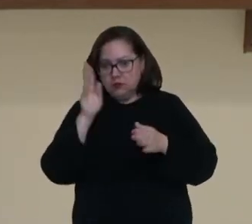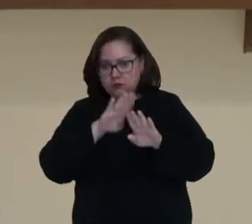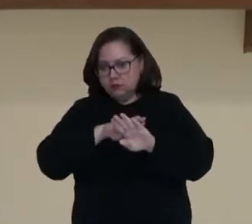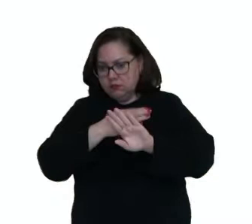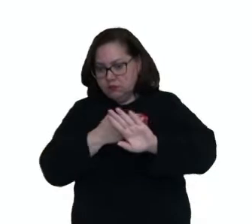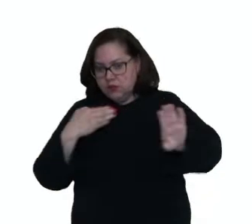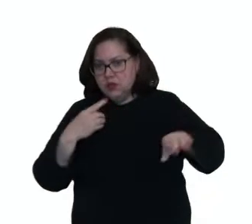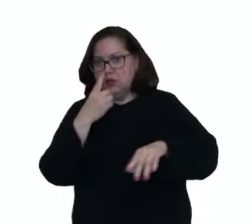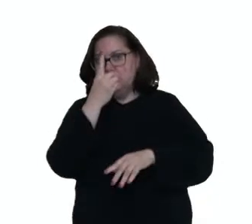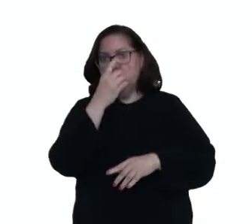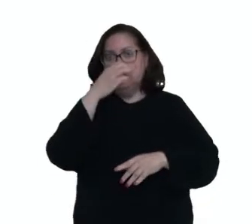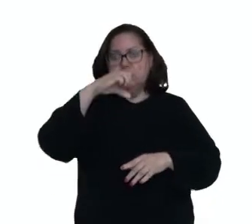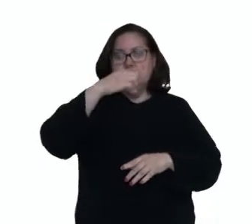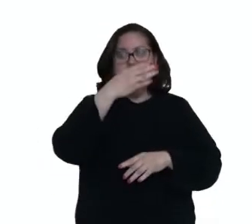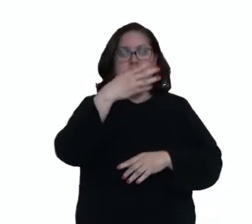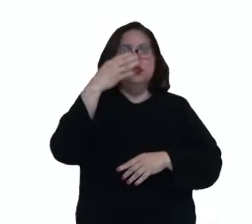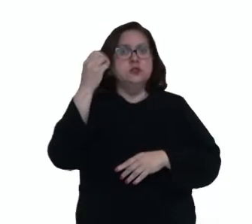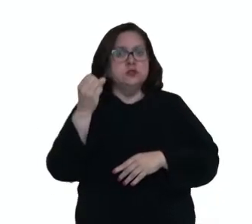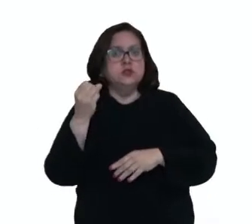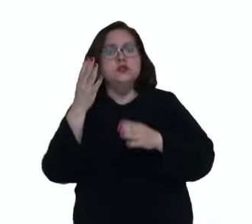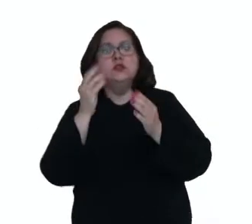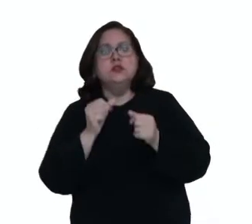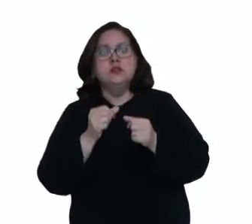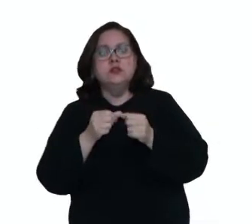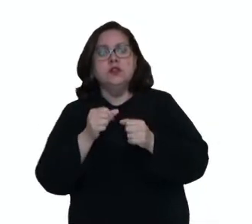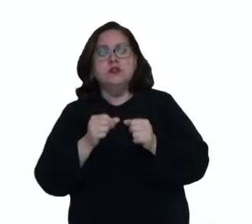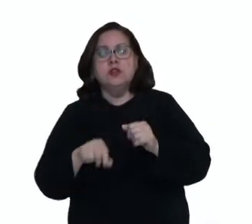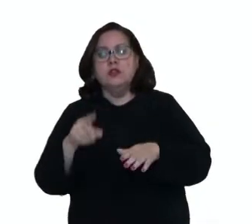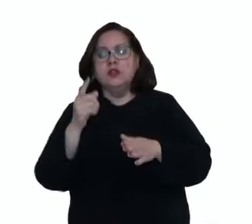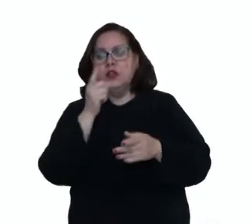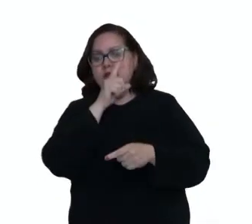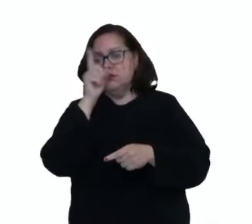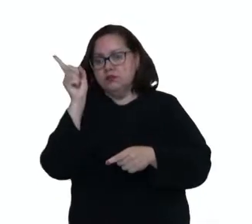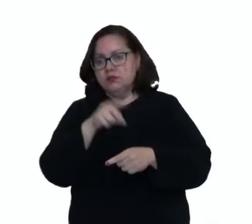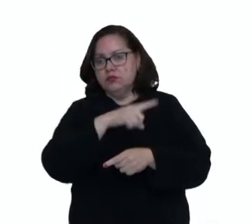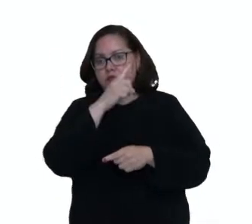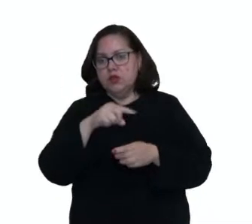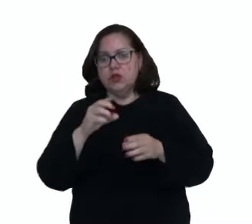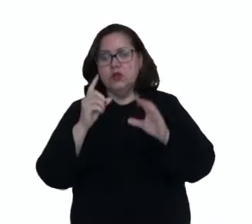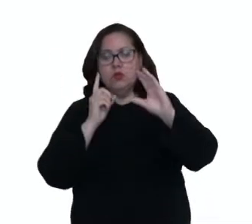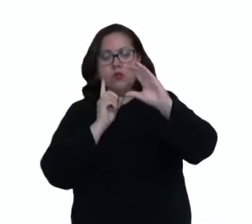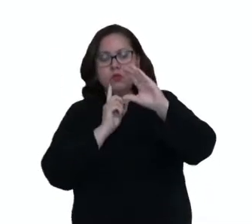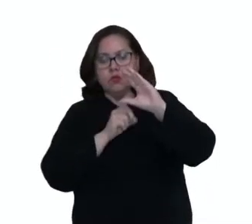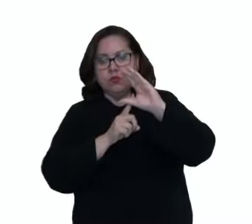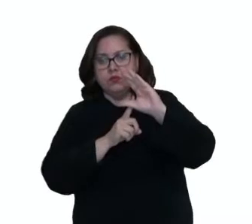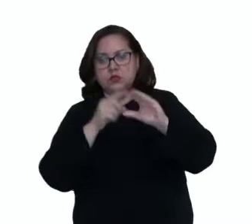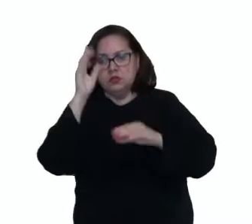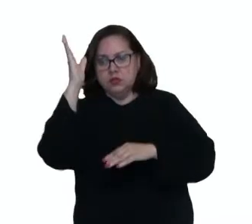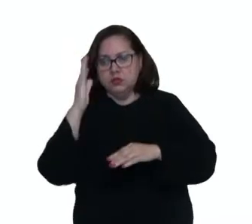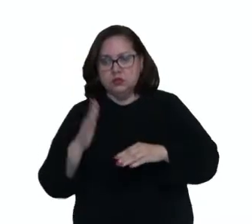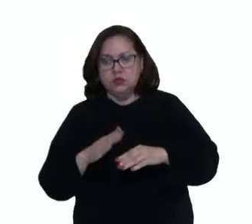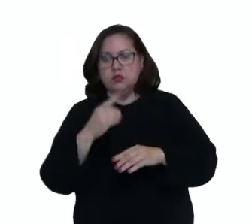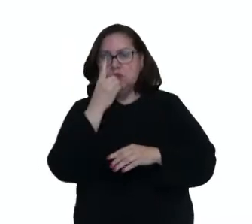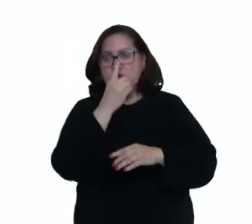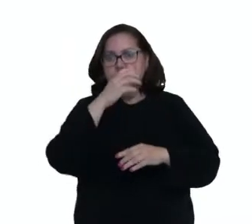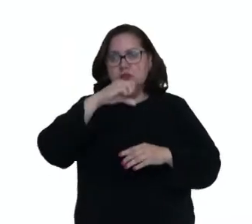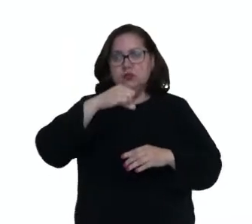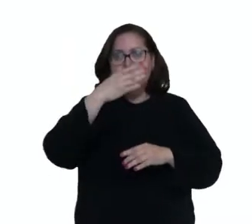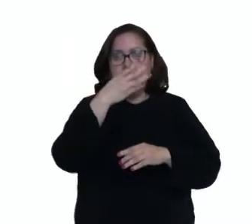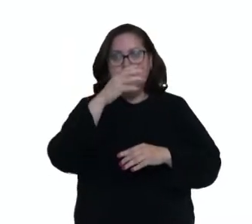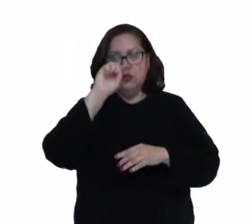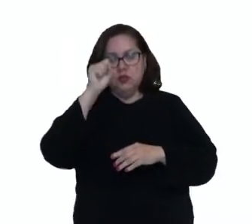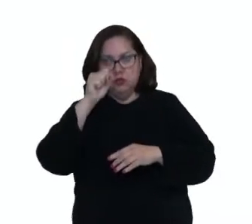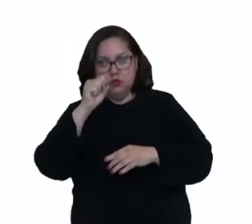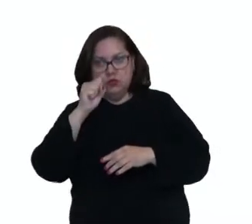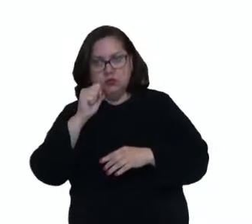em 1946 e tornou ilegal o Partido Comunista no Brasil no ano de